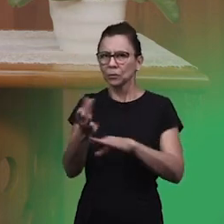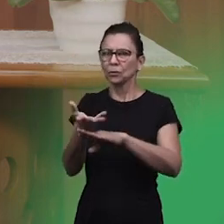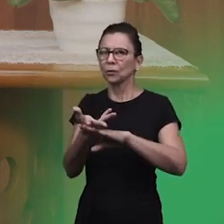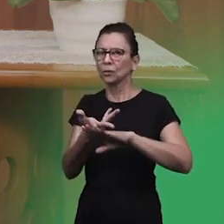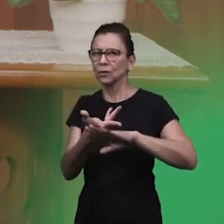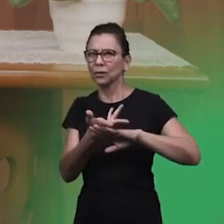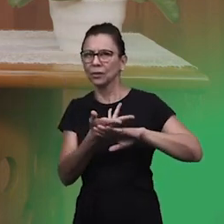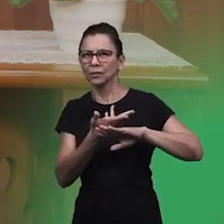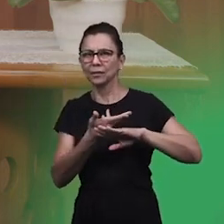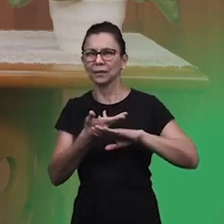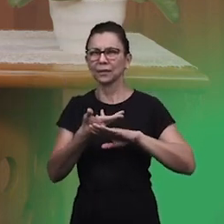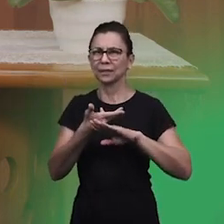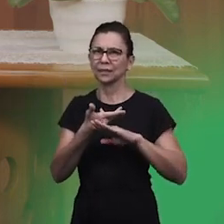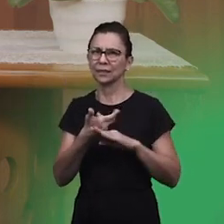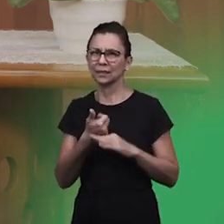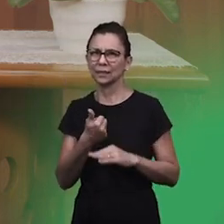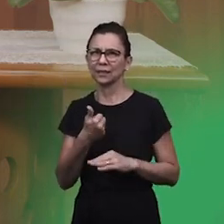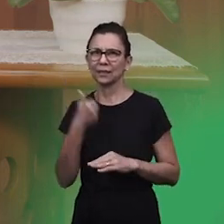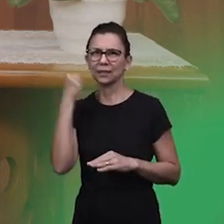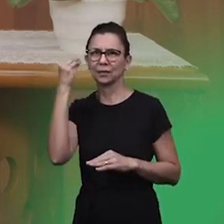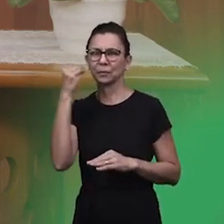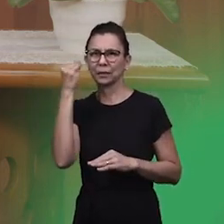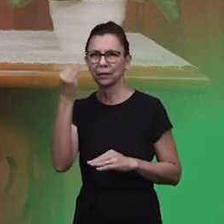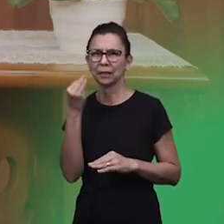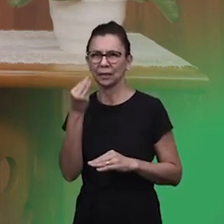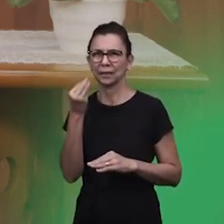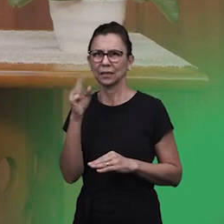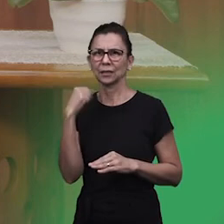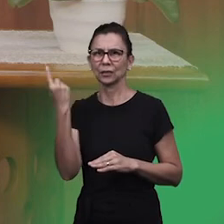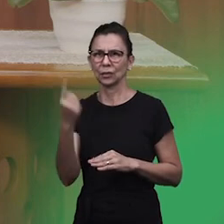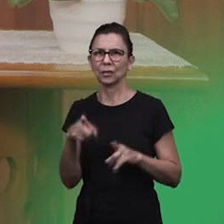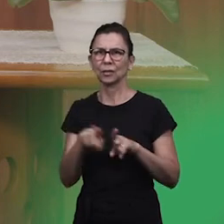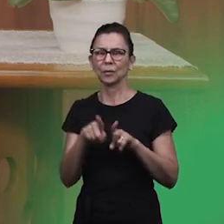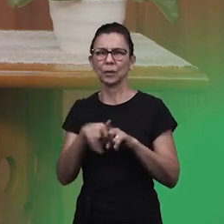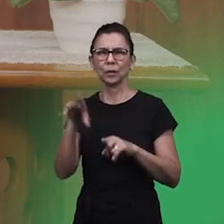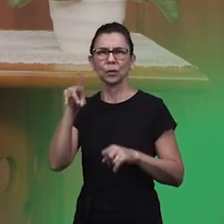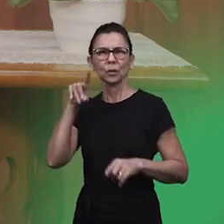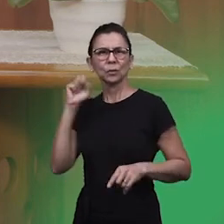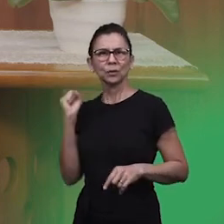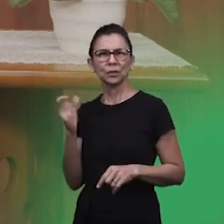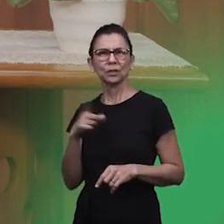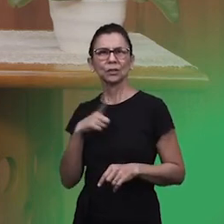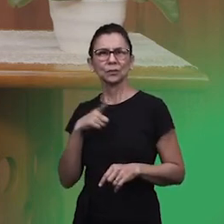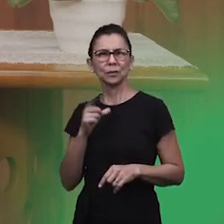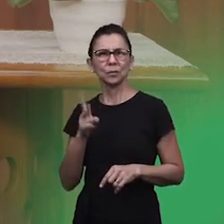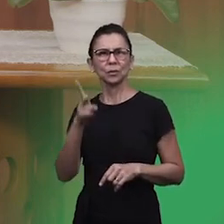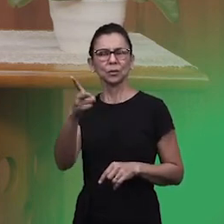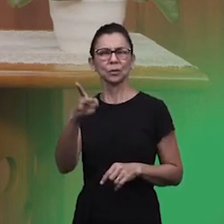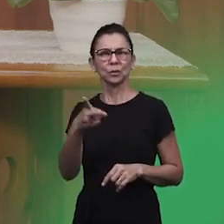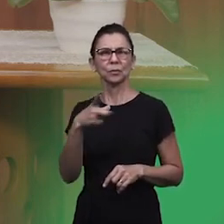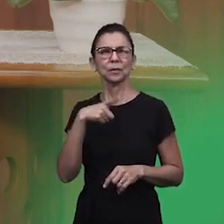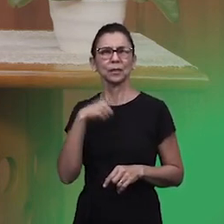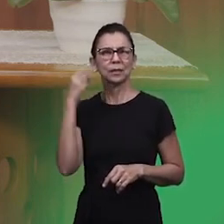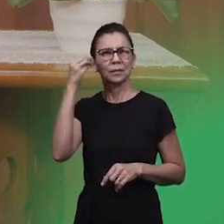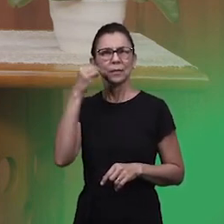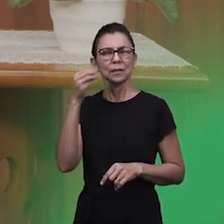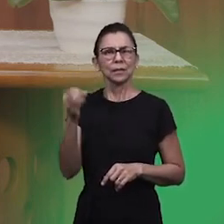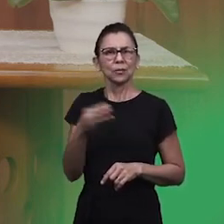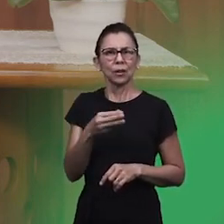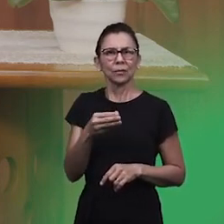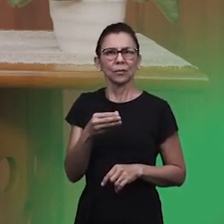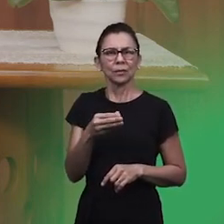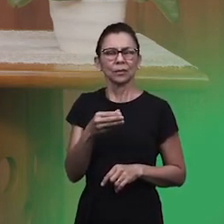a experiência que nós vivemos, testemunhamos e nos alegramos muito com ela. Sobe aqui. Nós estamos assim encerrando esta